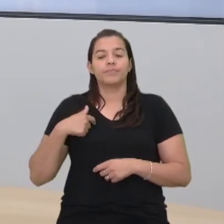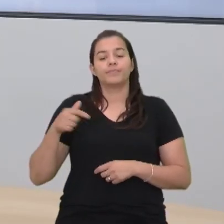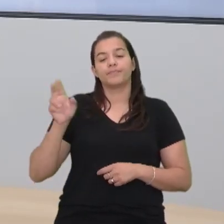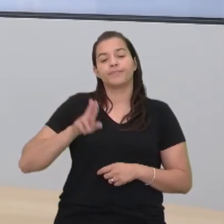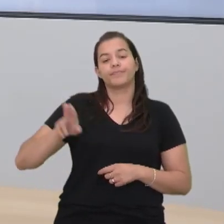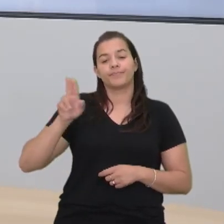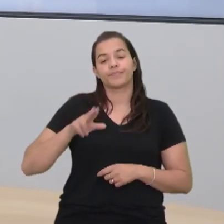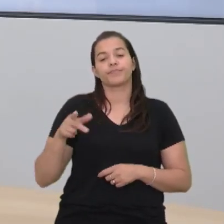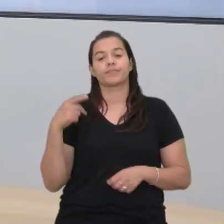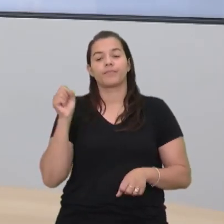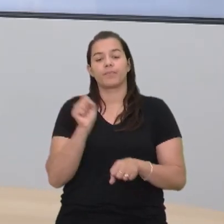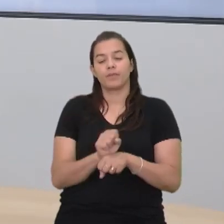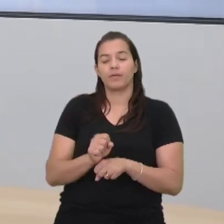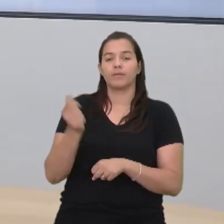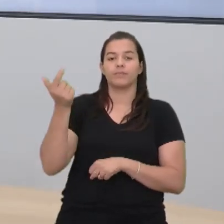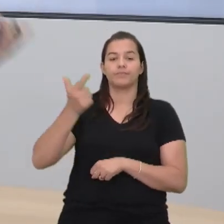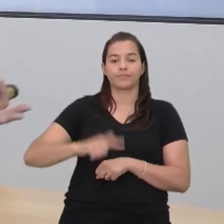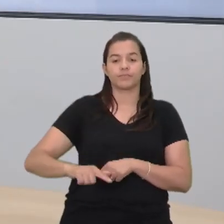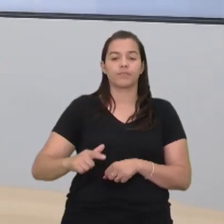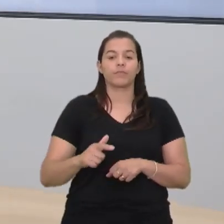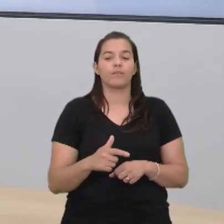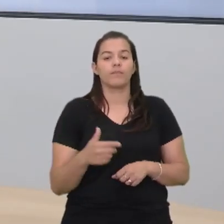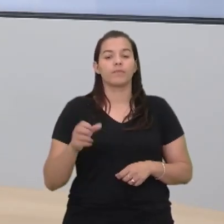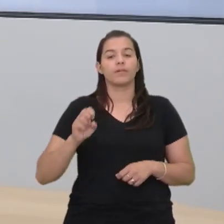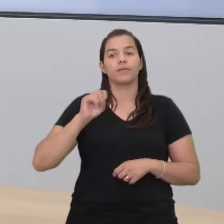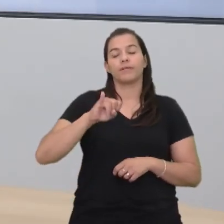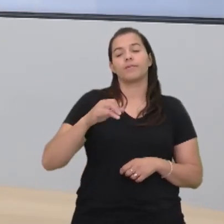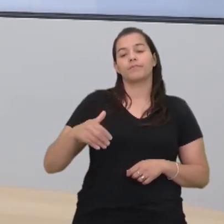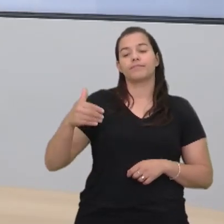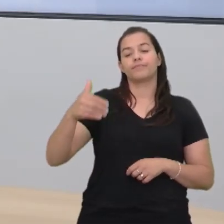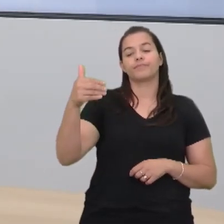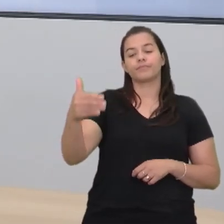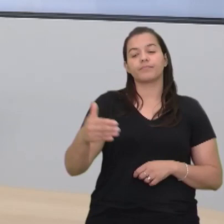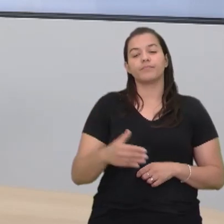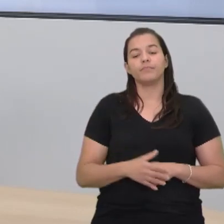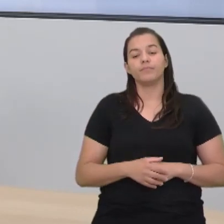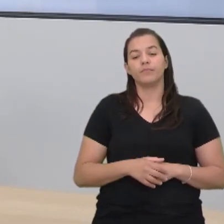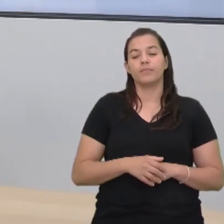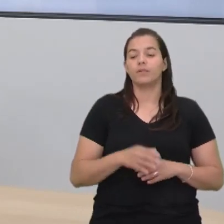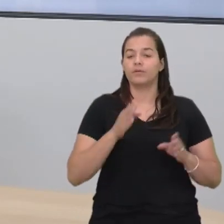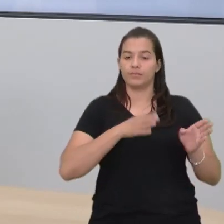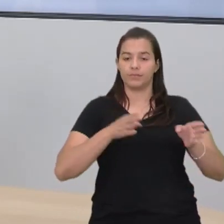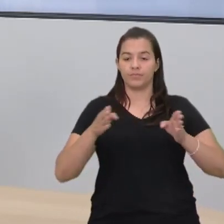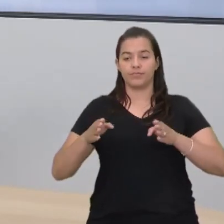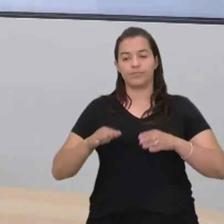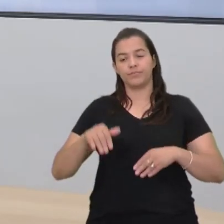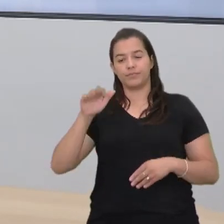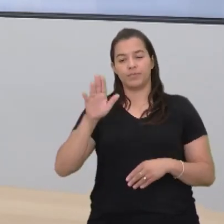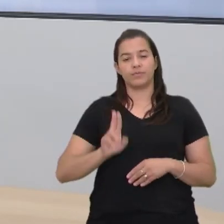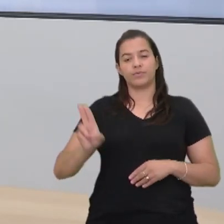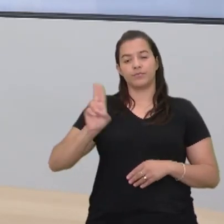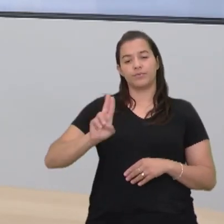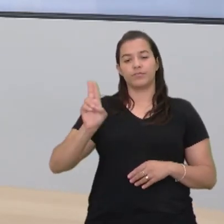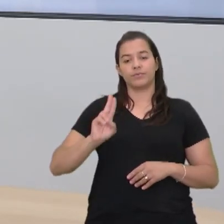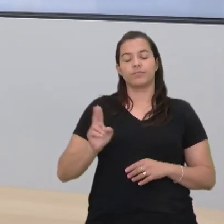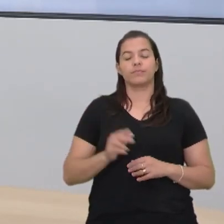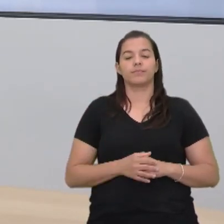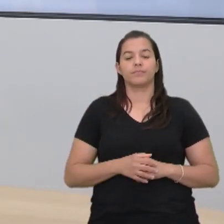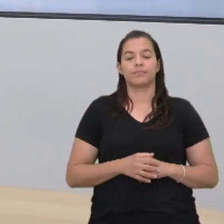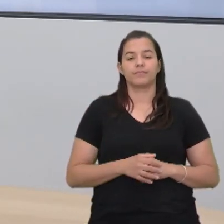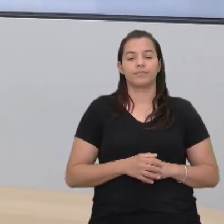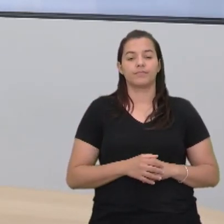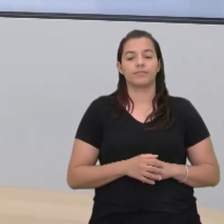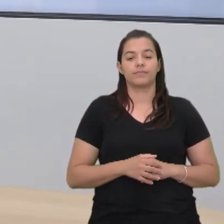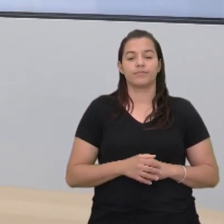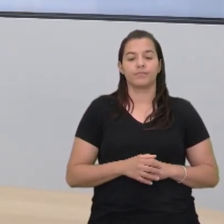O espere, o repita, o se então, né? Eu acho que esses são os mais, né? Se então, acho que é o que mais usa e o repita.